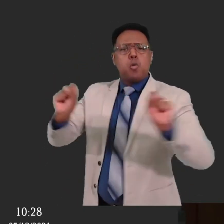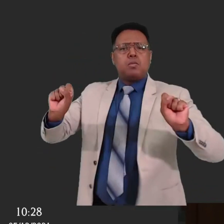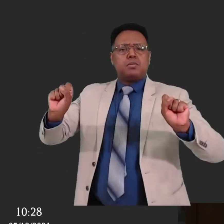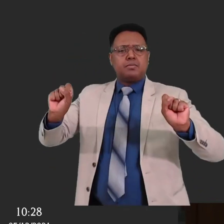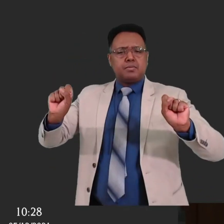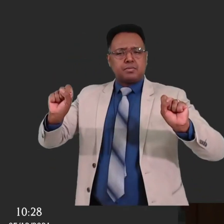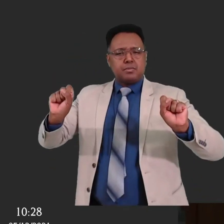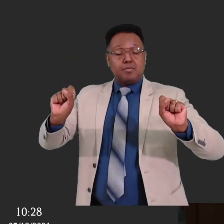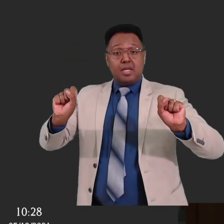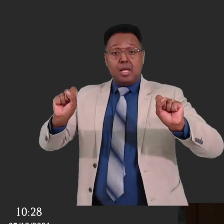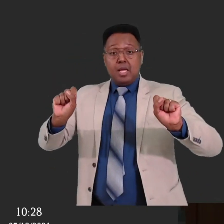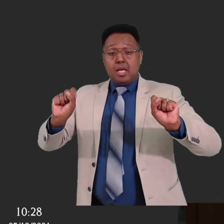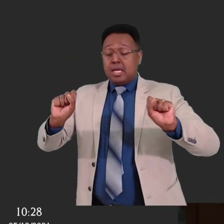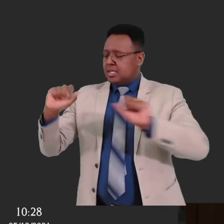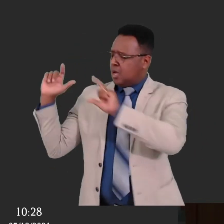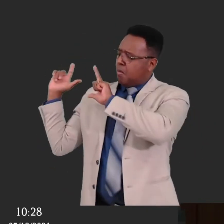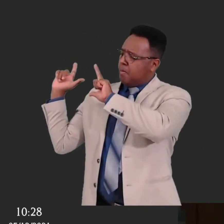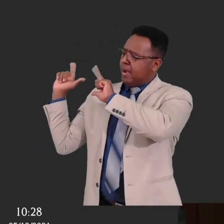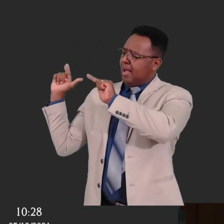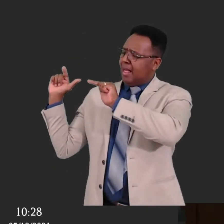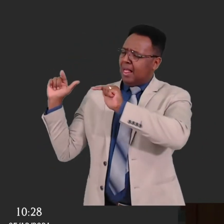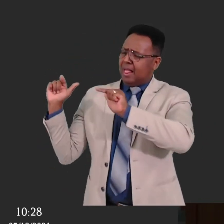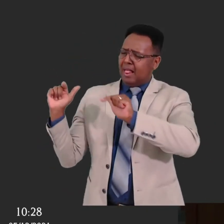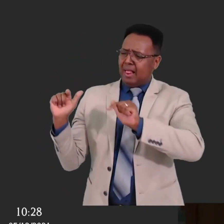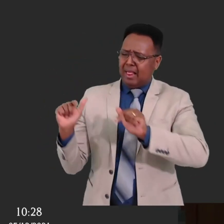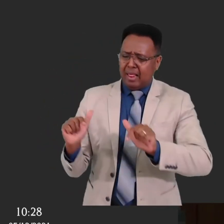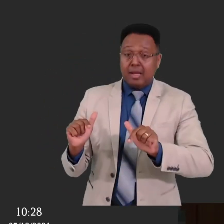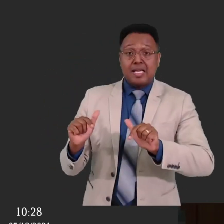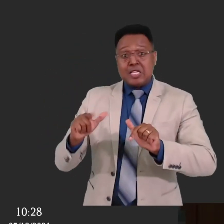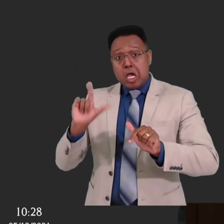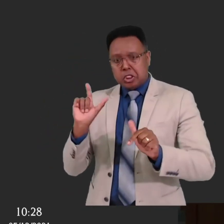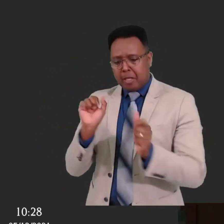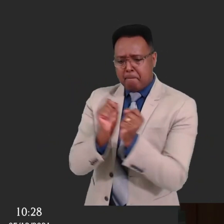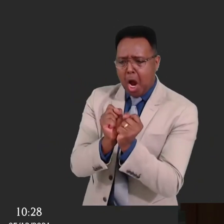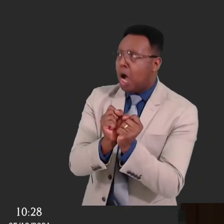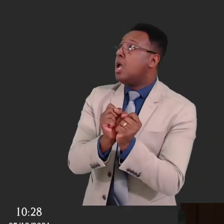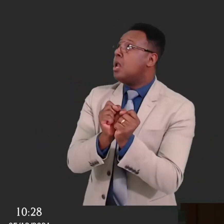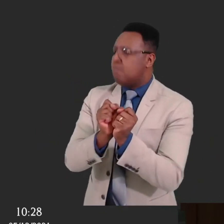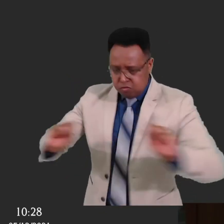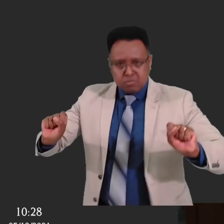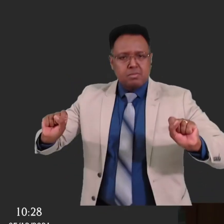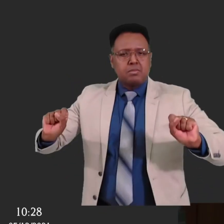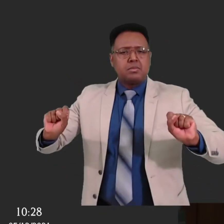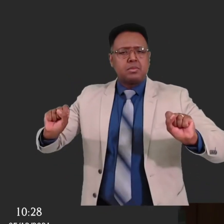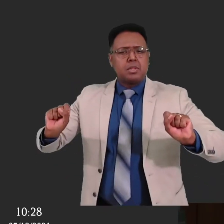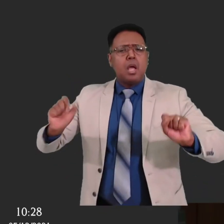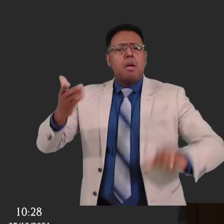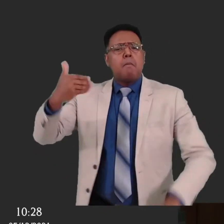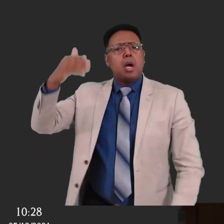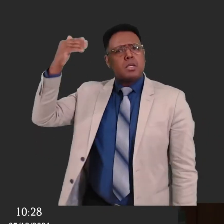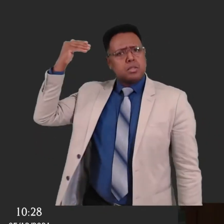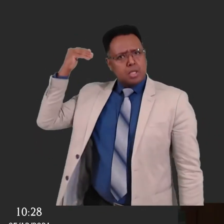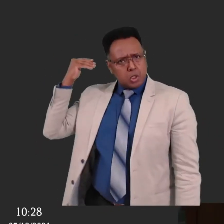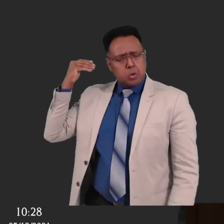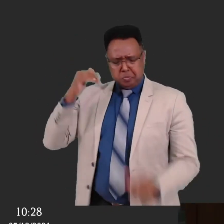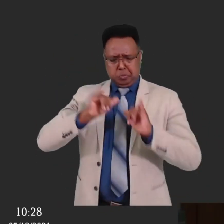de todas as tradições que contrariam a vontade de Deus. Dizemos isto porque antigamente se